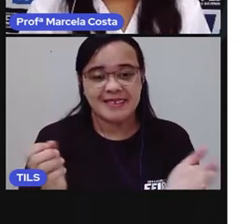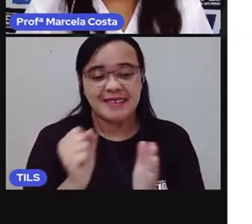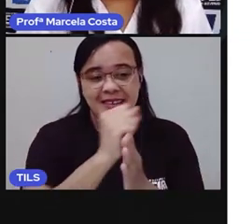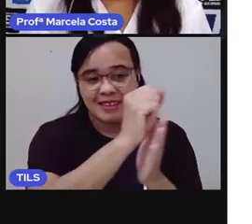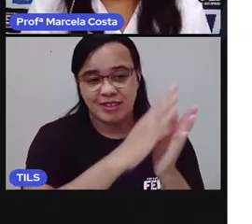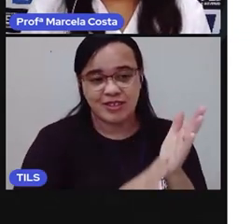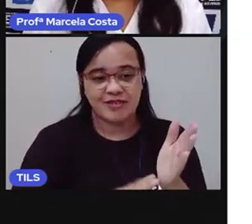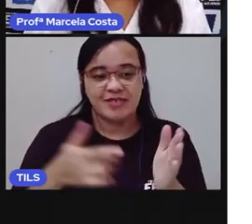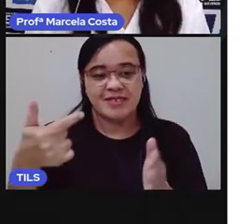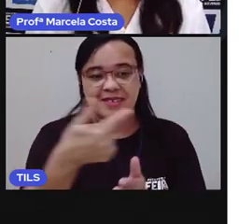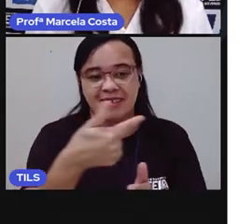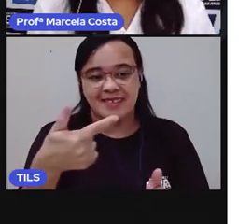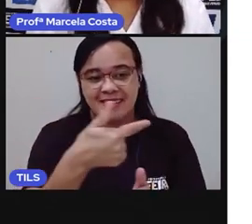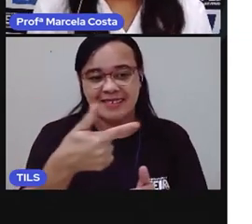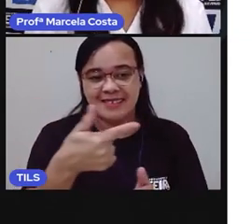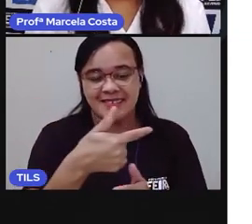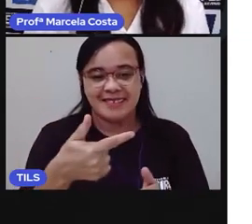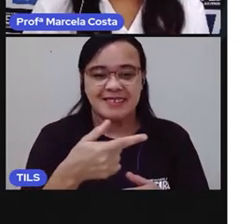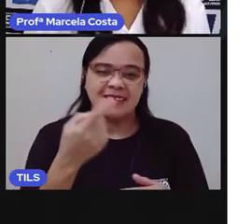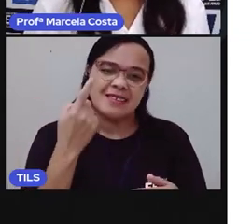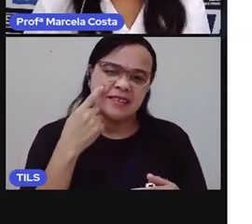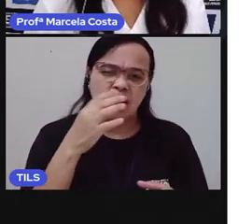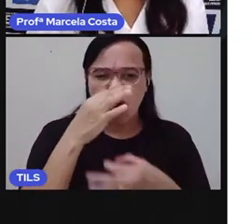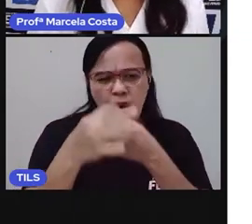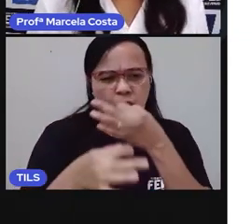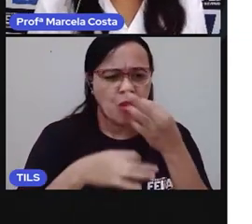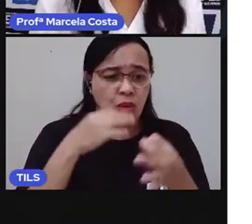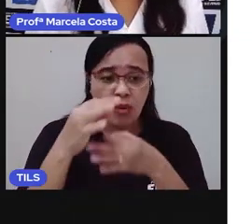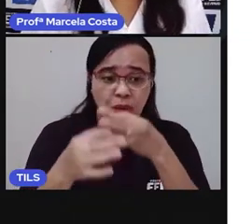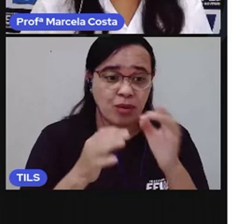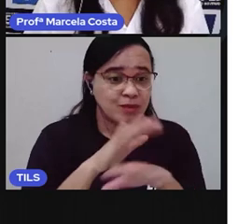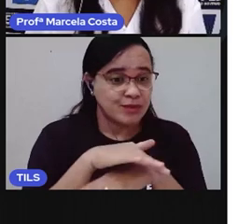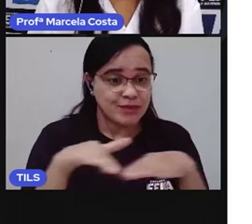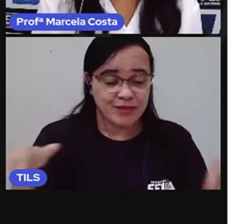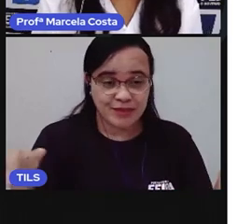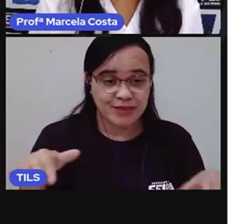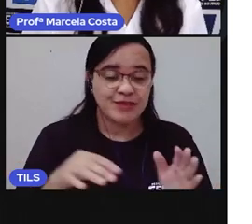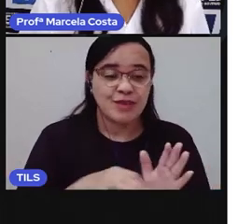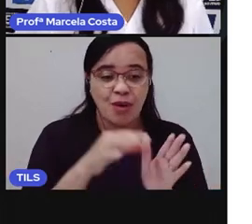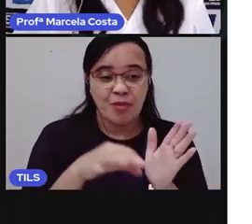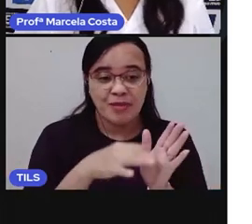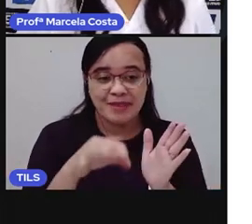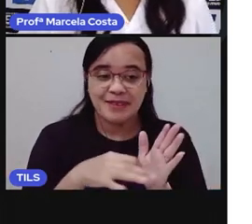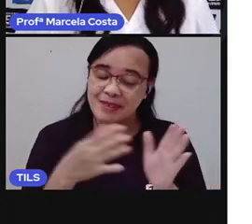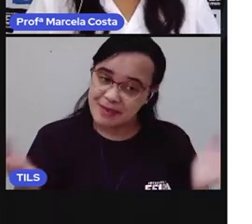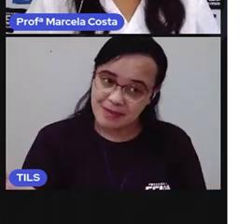segunda atividade, uma sugestão, um complemento das tarefas.